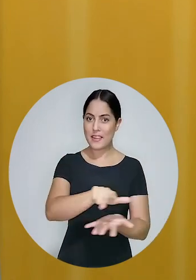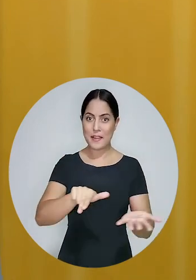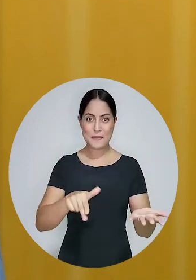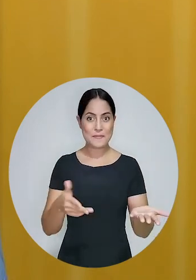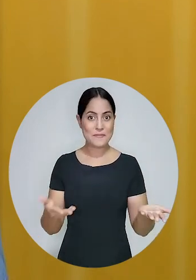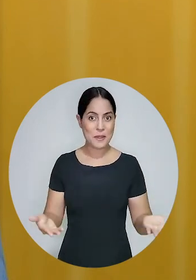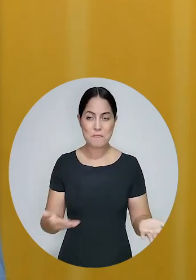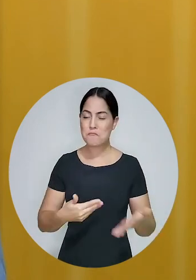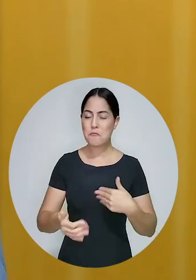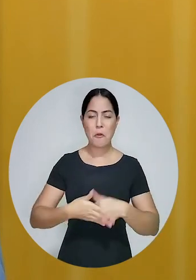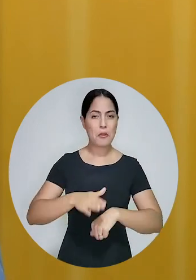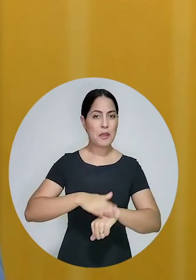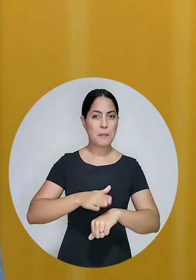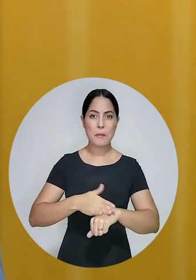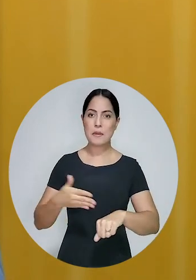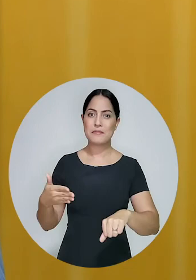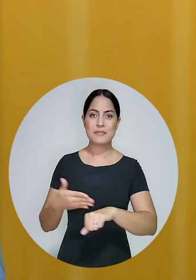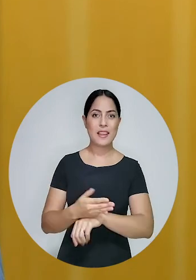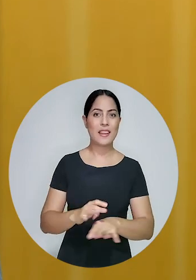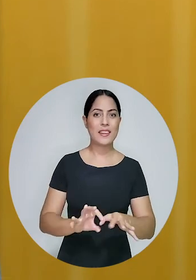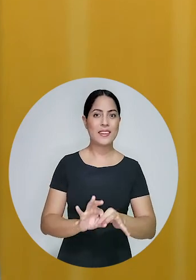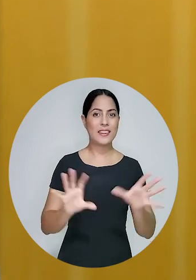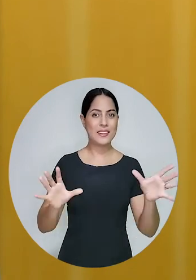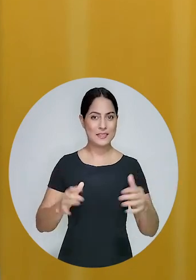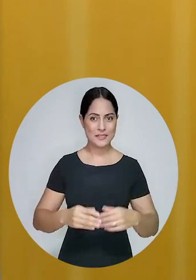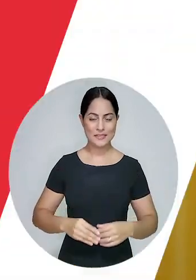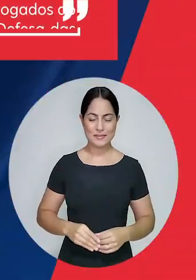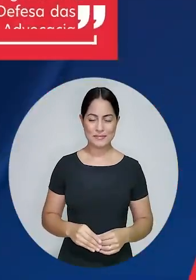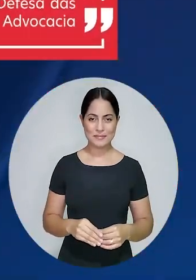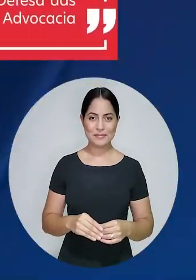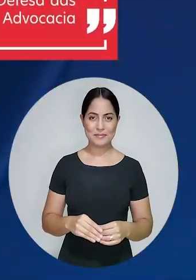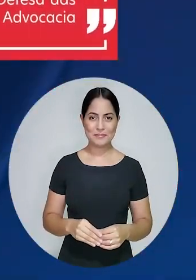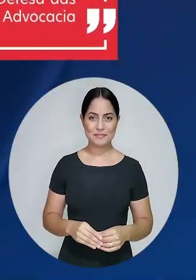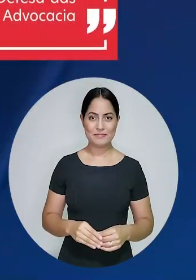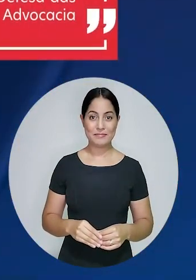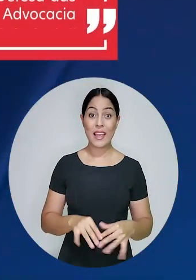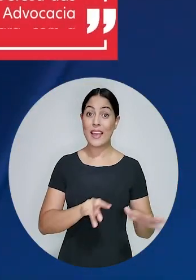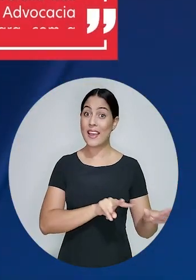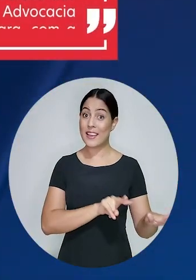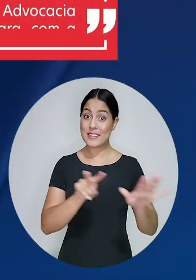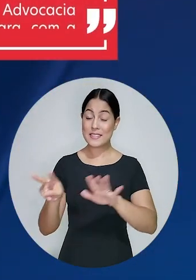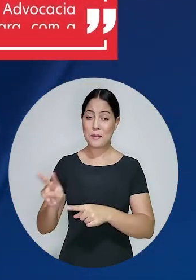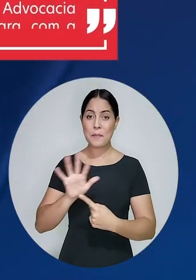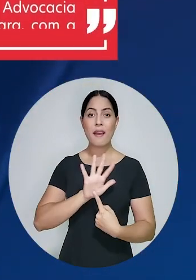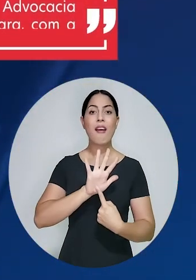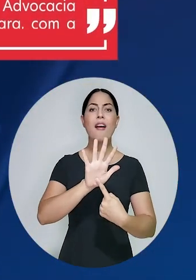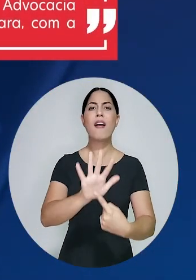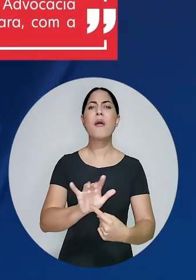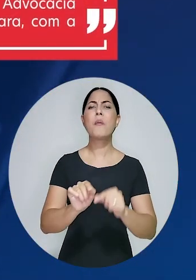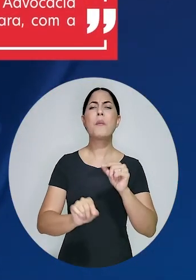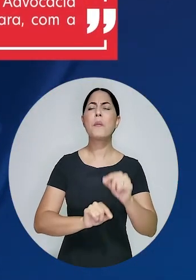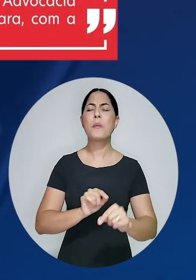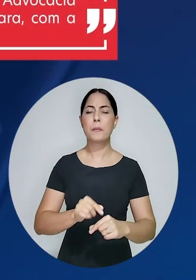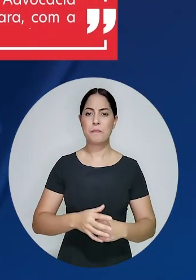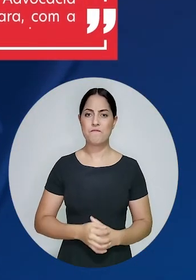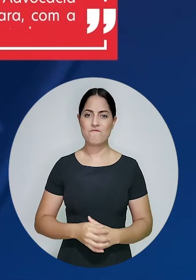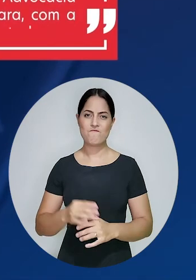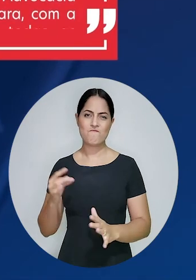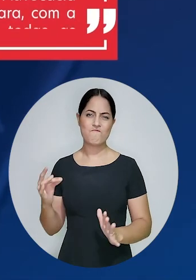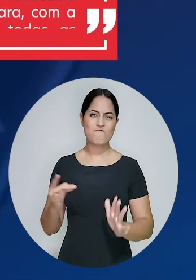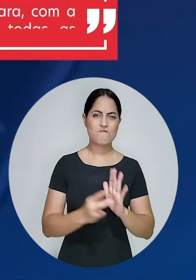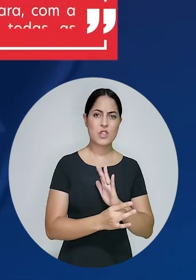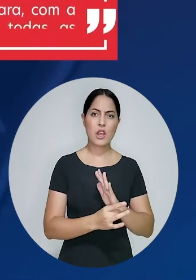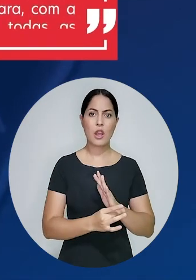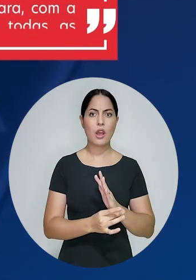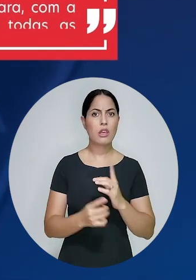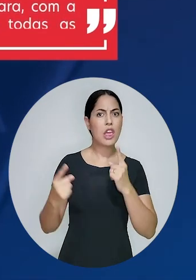Tudo isso a qualquer hora e em qualquer lugar. O destaque desta semana é a nota de repúdio contra